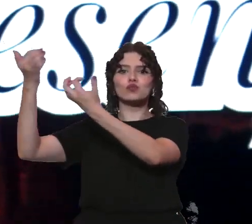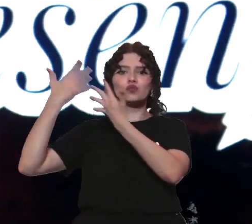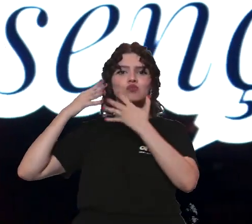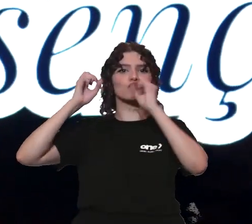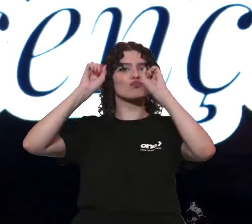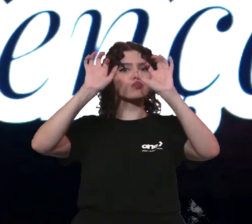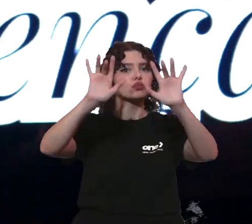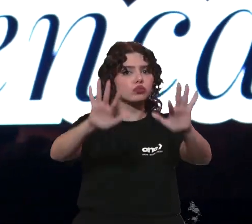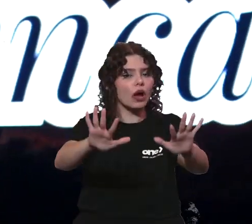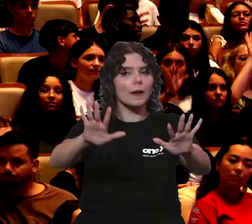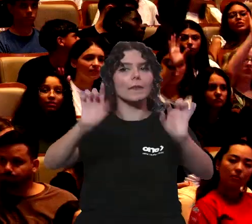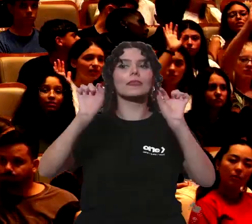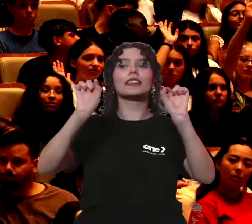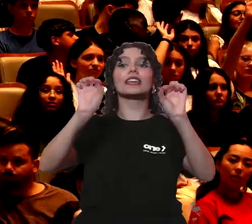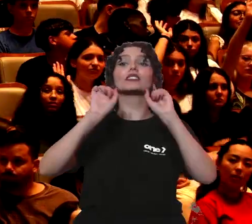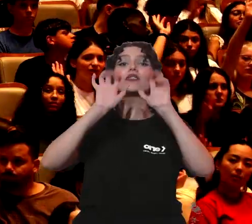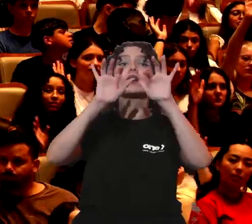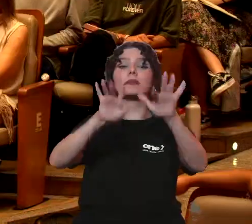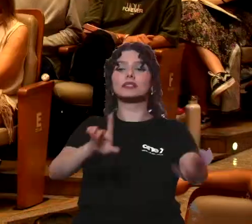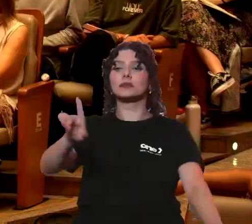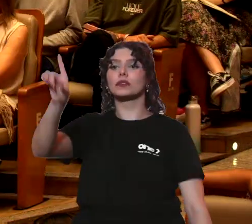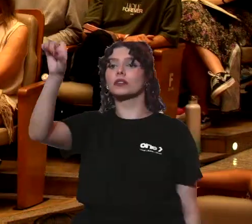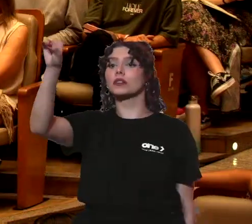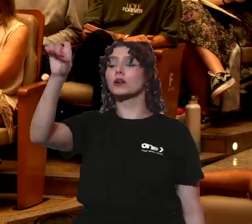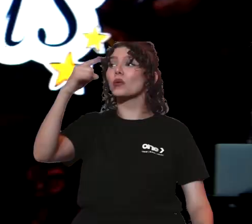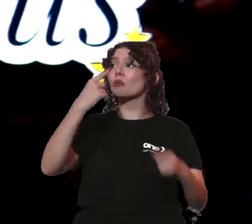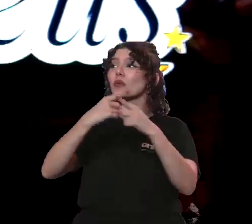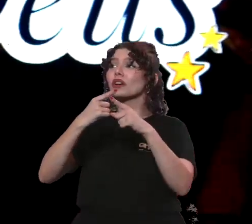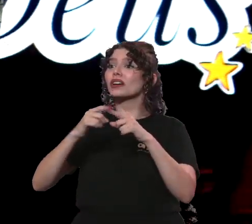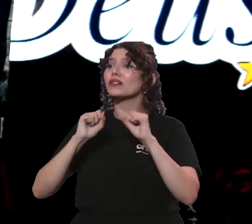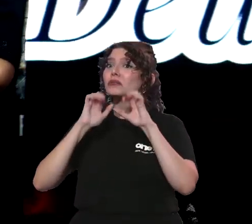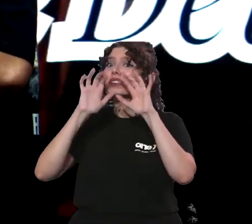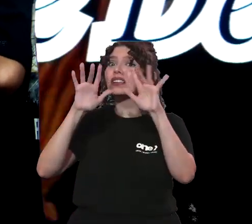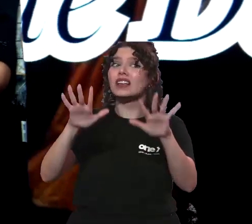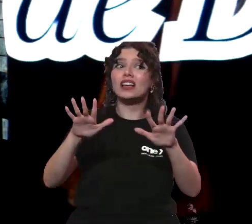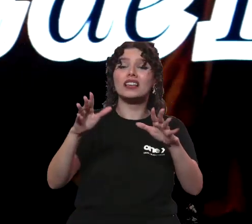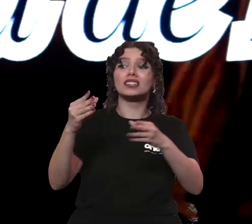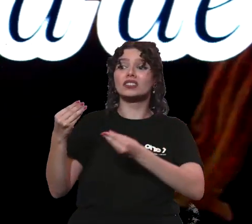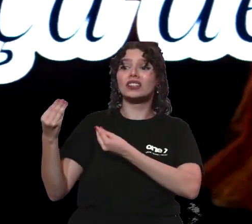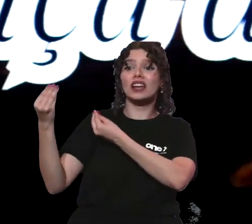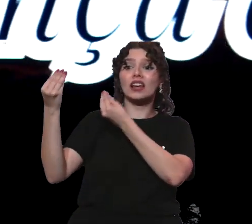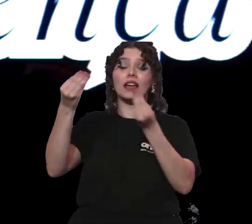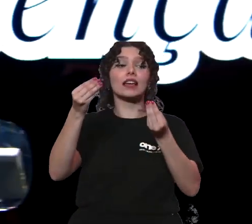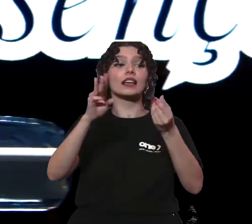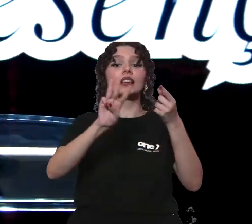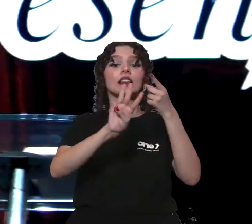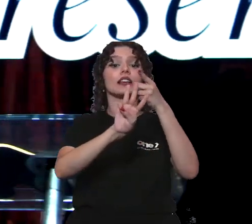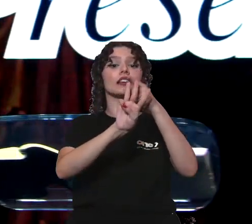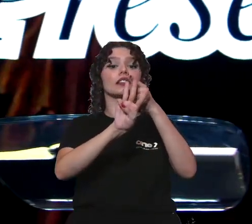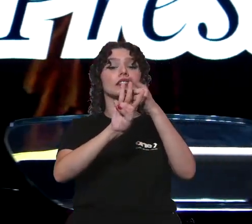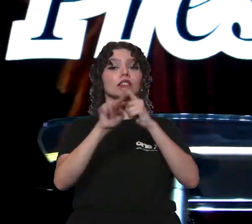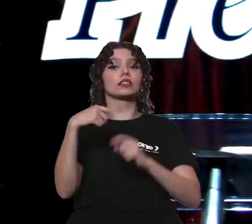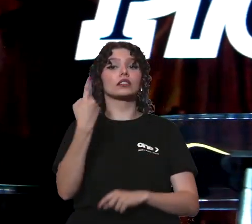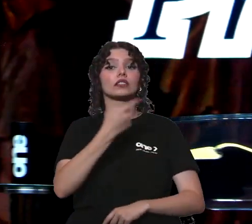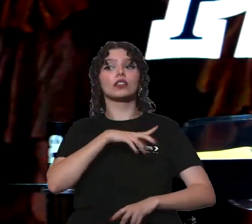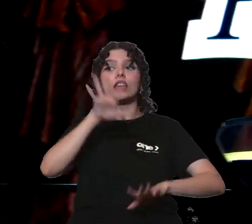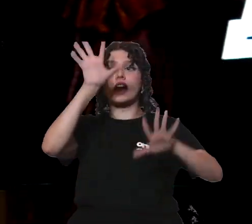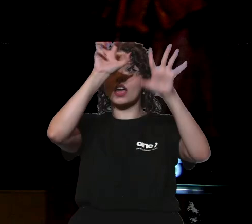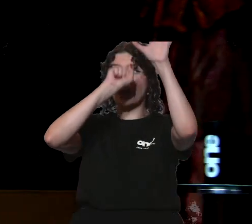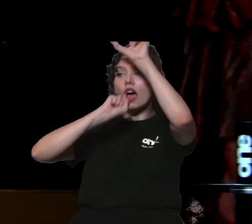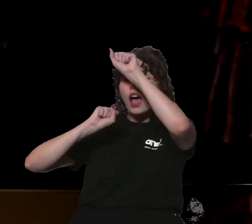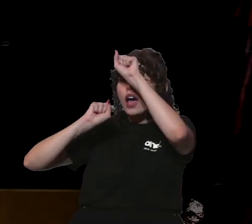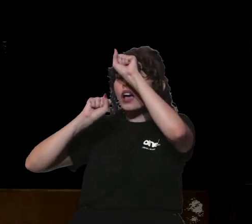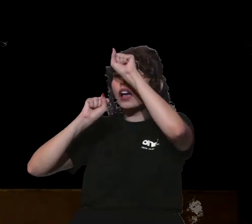foi abençoado por Deus? Deixa eu ver. Porque a presença de Deus vem e traz bênção. E a terceira coisa que a gente aprendeu semana